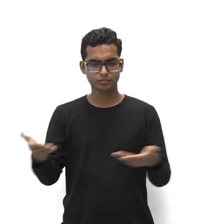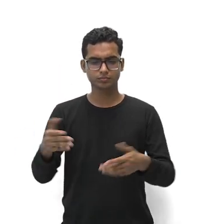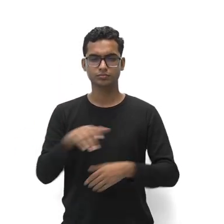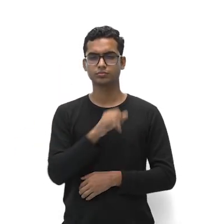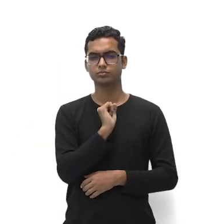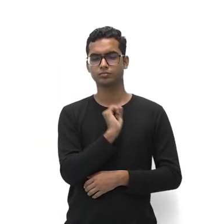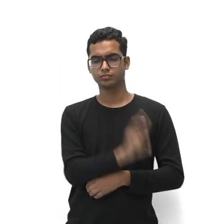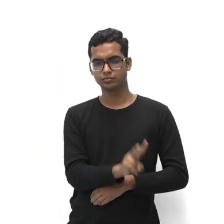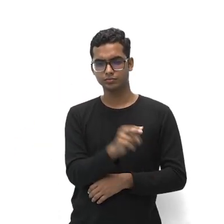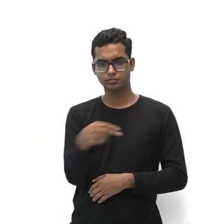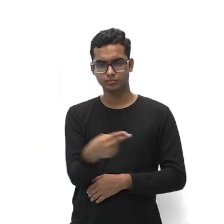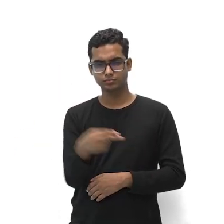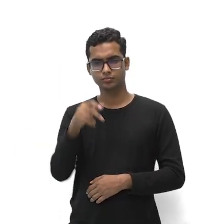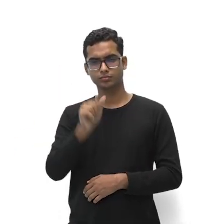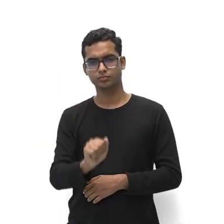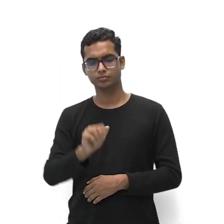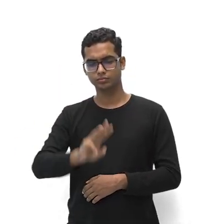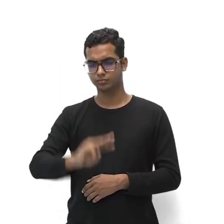a A ao cubo.